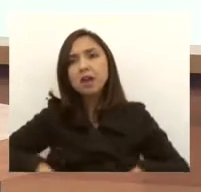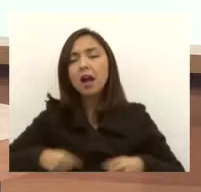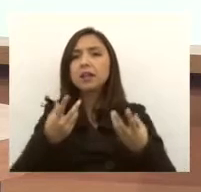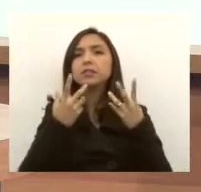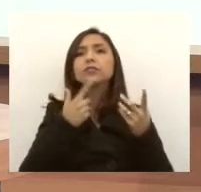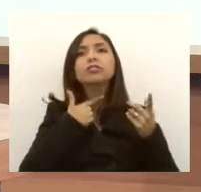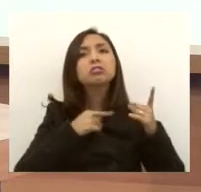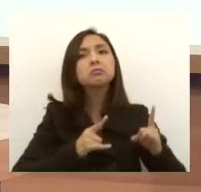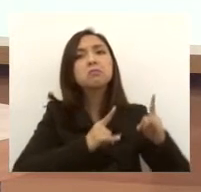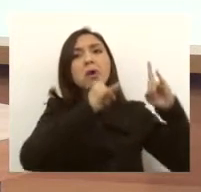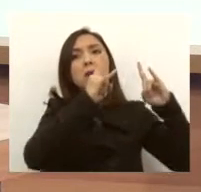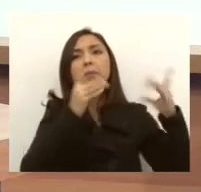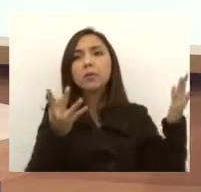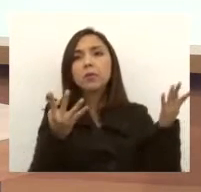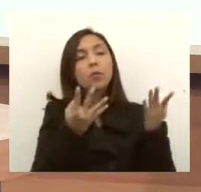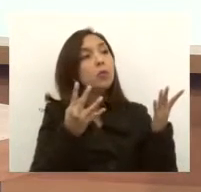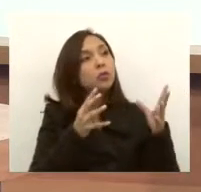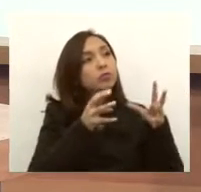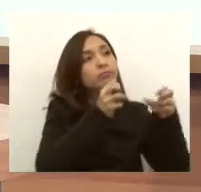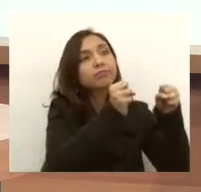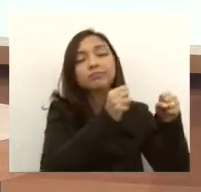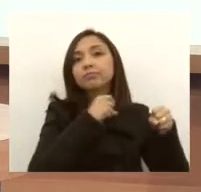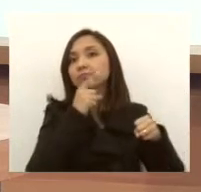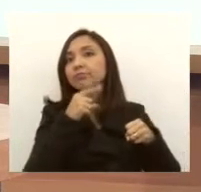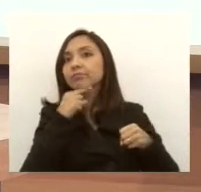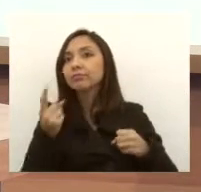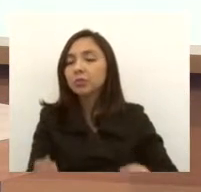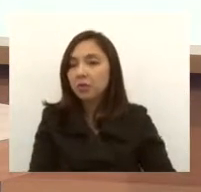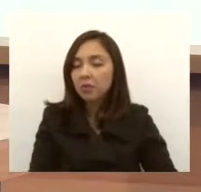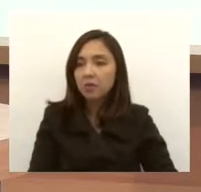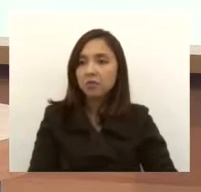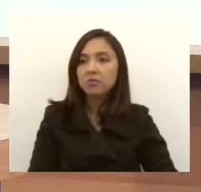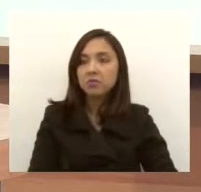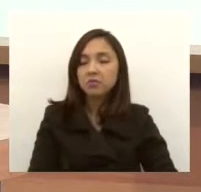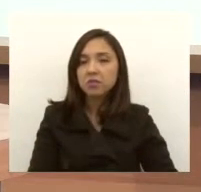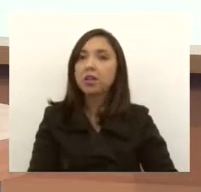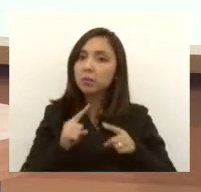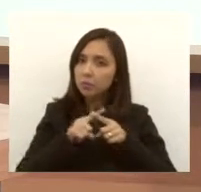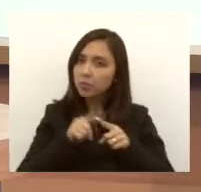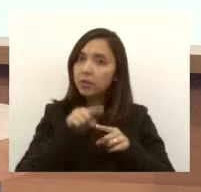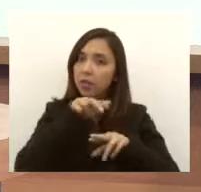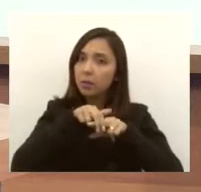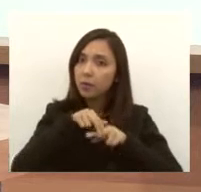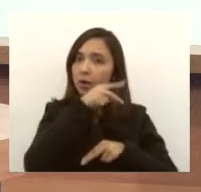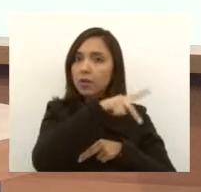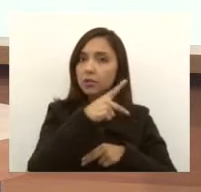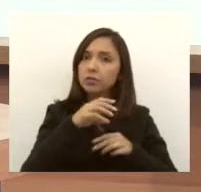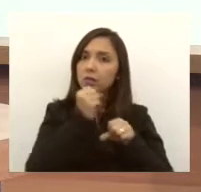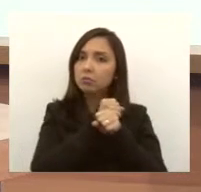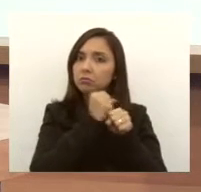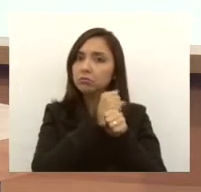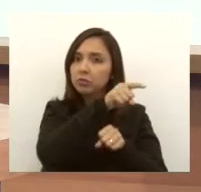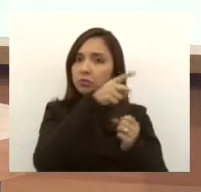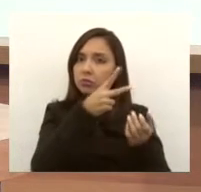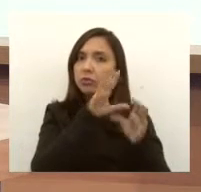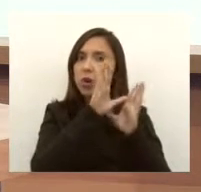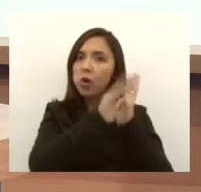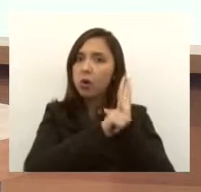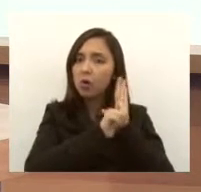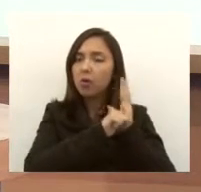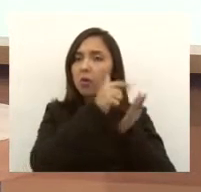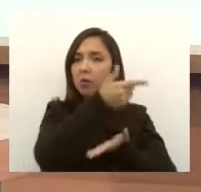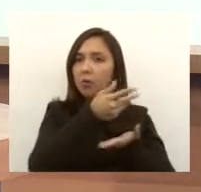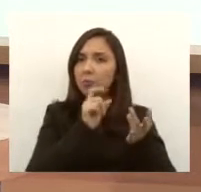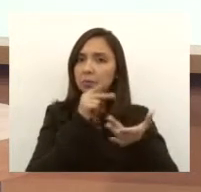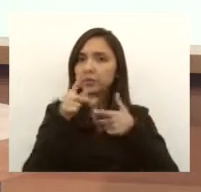um apartamento e hoje não pode assumir o apartamento que adquiriram por conta dessa construtora que está roubando as pessoas,